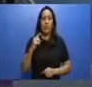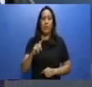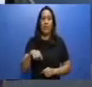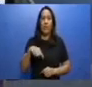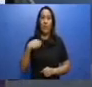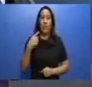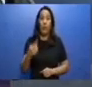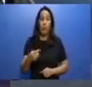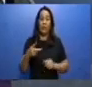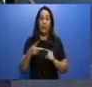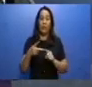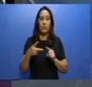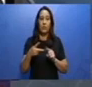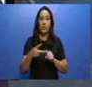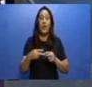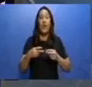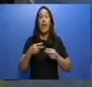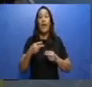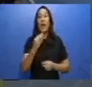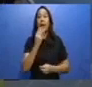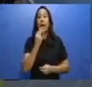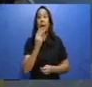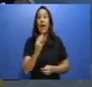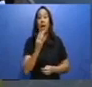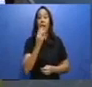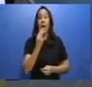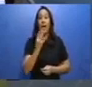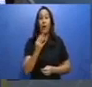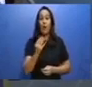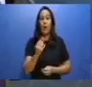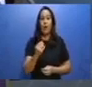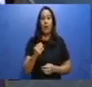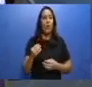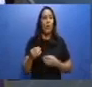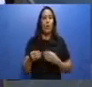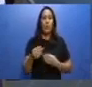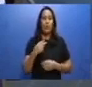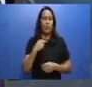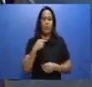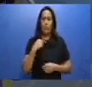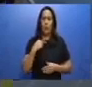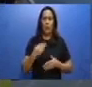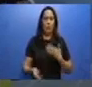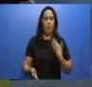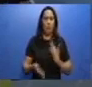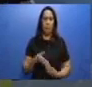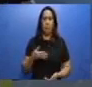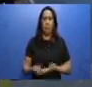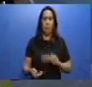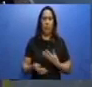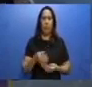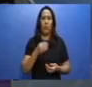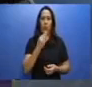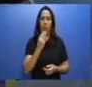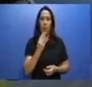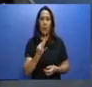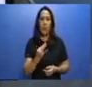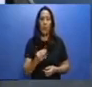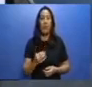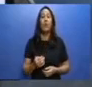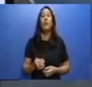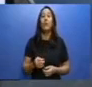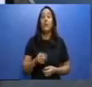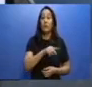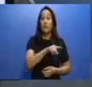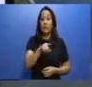coisa que eu tenho que observar é a cor. Porque vocês perceberam que eu não vou poder pintar de qualquer cor. Vocês perceberam que tem 2 cores? Olha